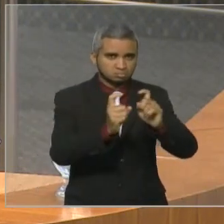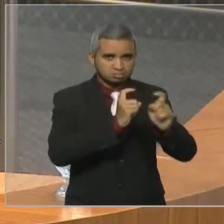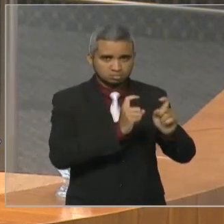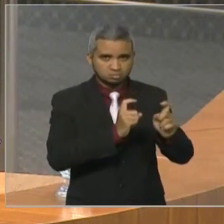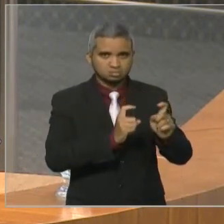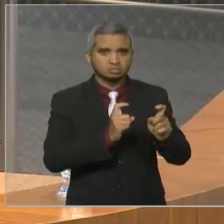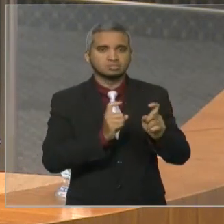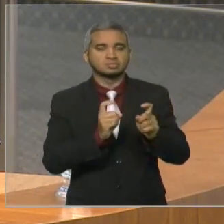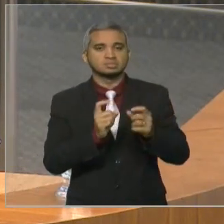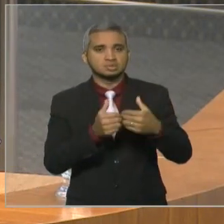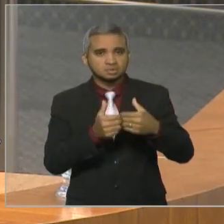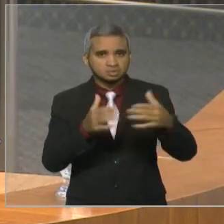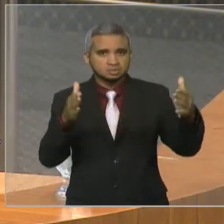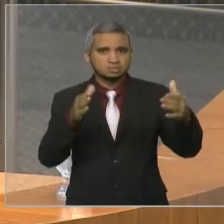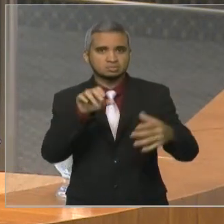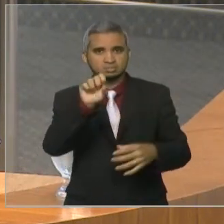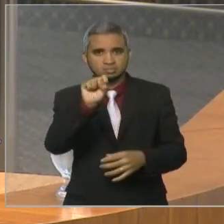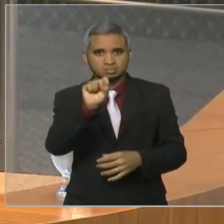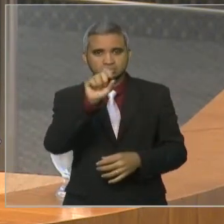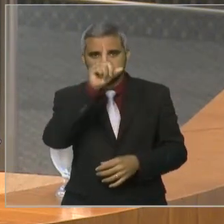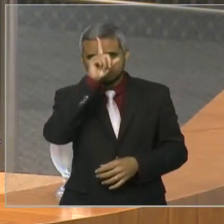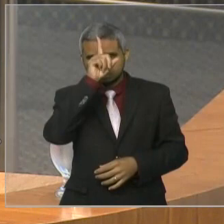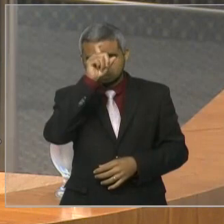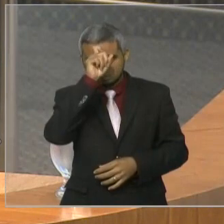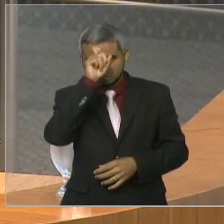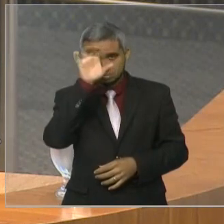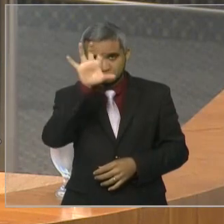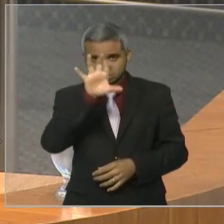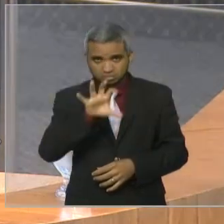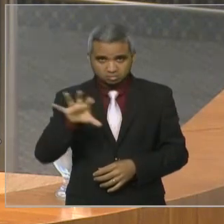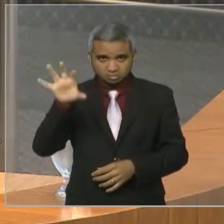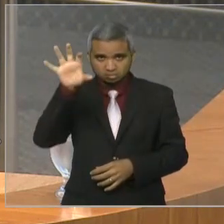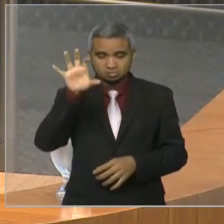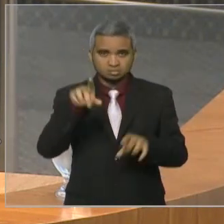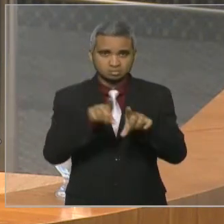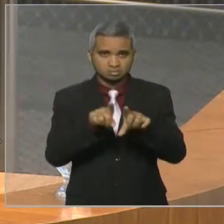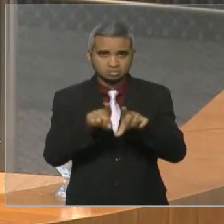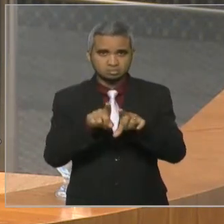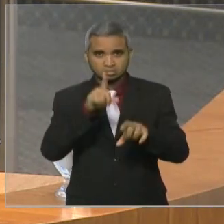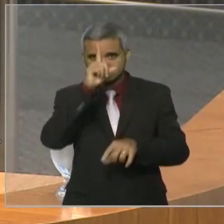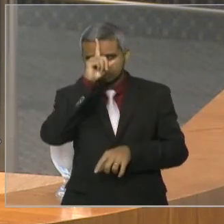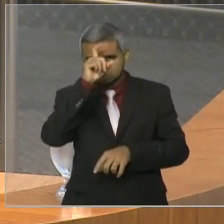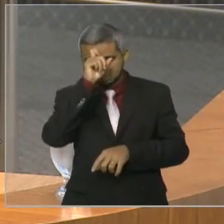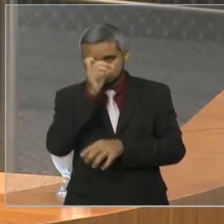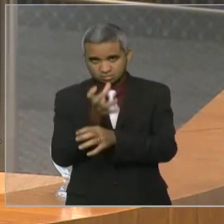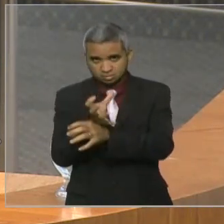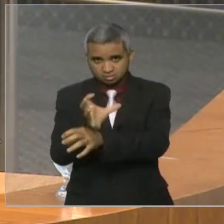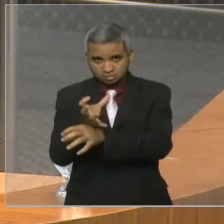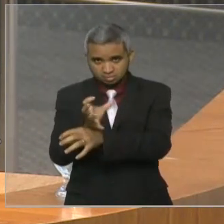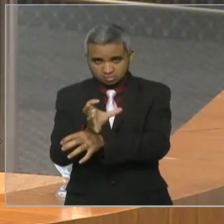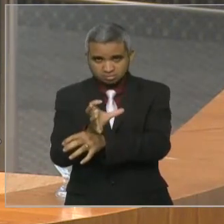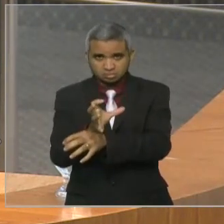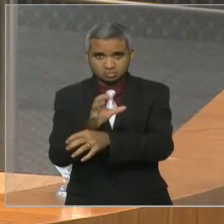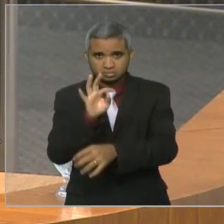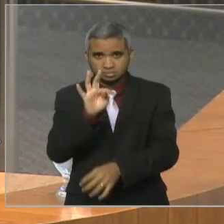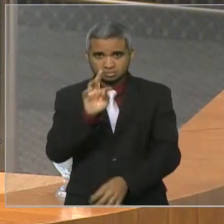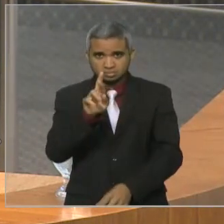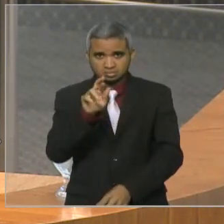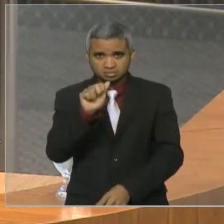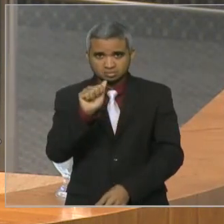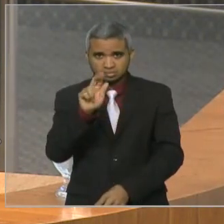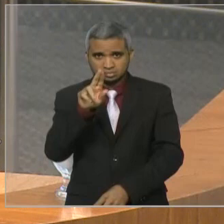hospitais regionais, hospital especializado em trauma, não é o governo que trata bem a população? Claro que